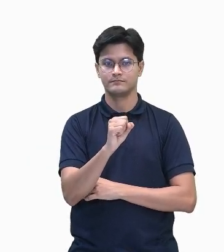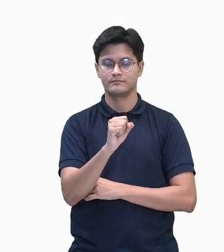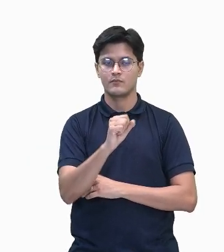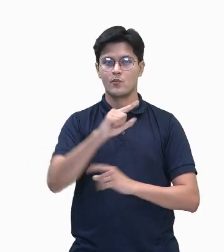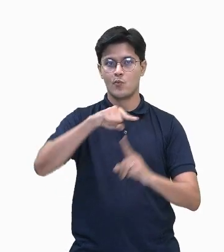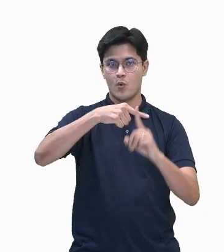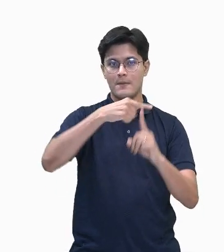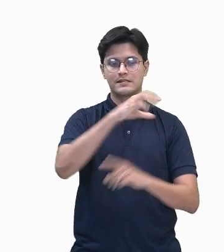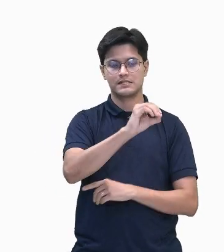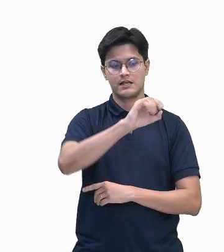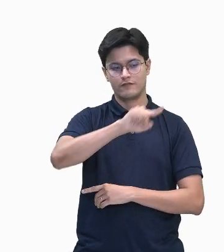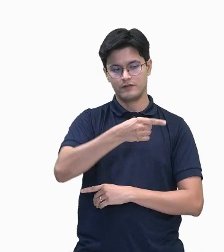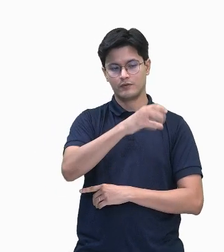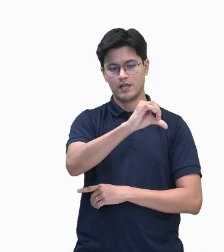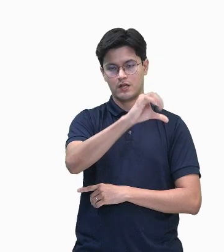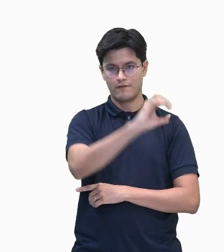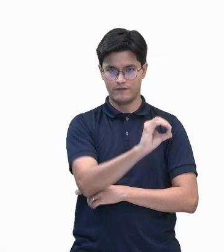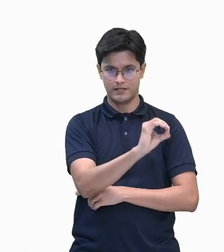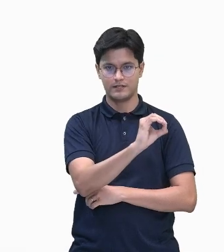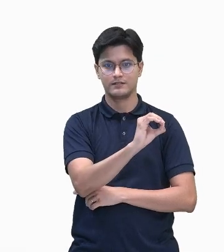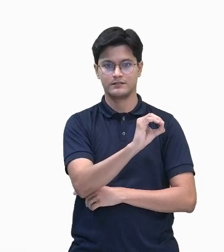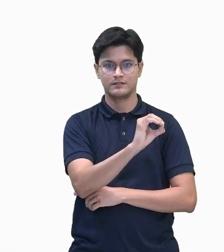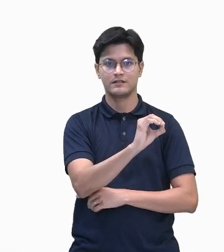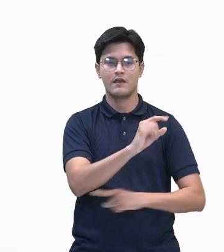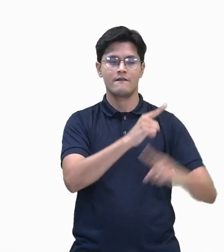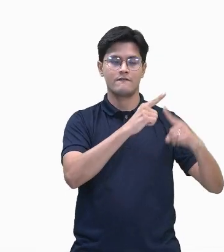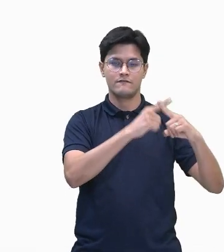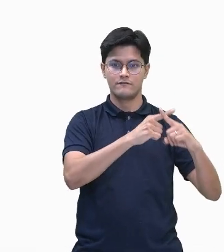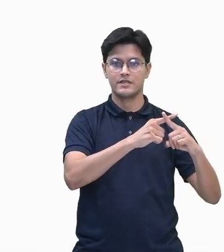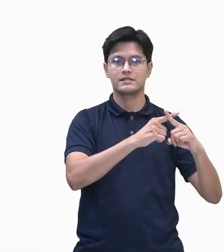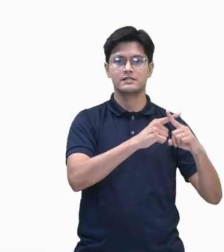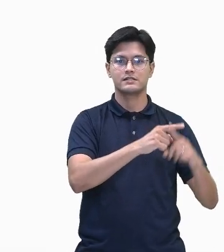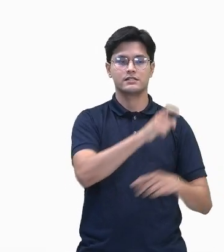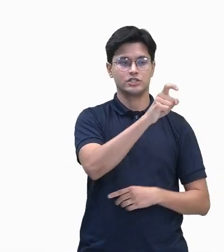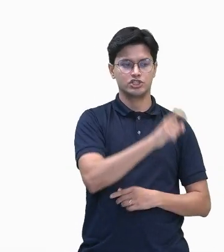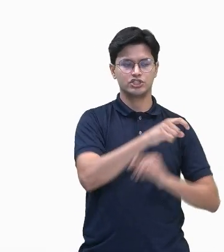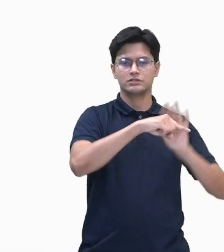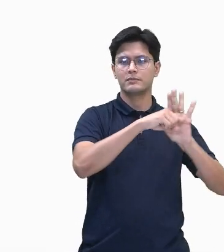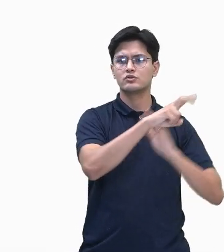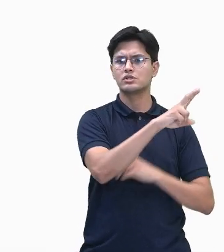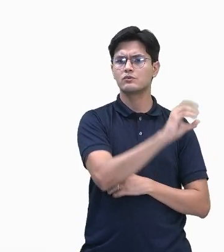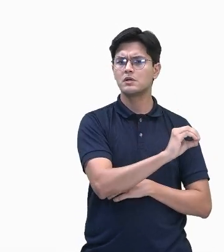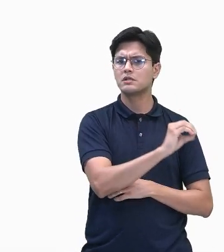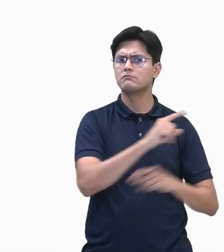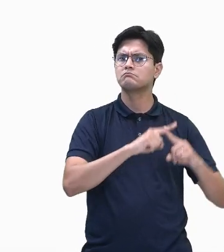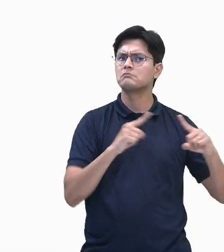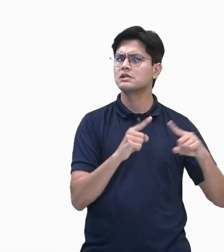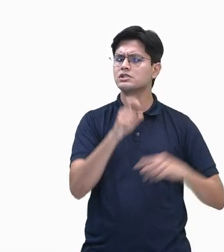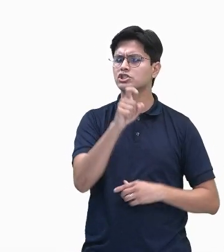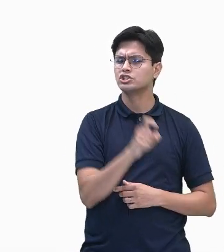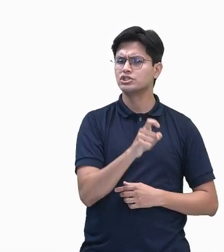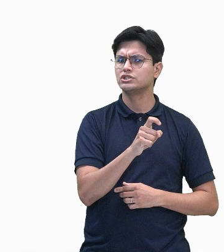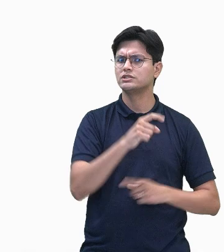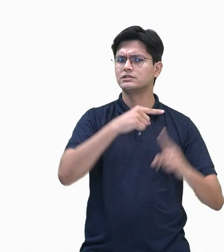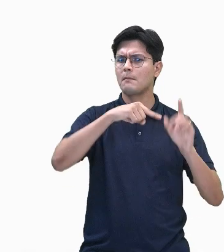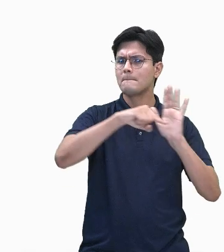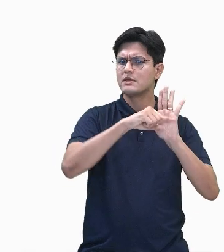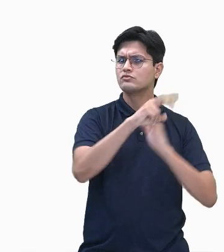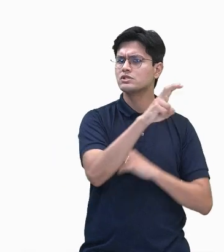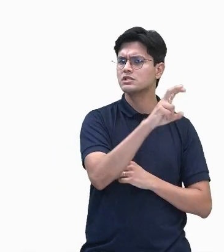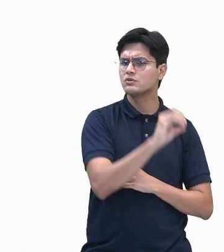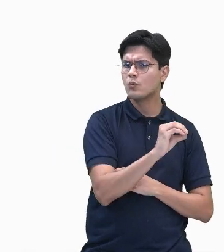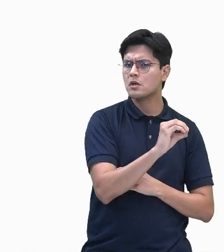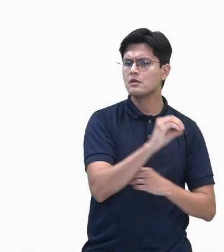mais 0,90, que multiplica x menos 50. Pessoal, mas por que x menos 50? Lembra, pessoal, que até 50